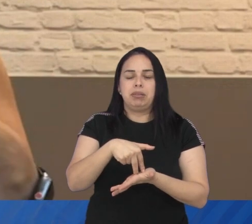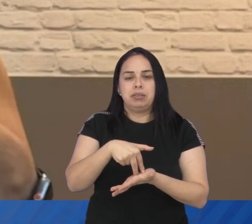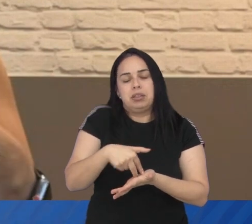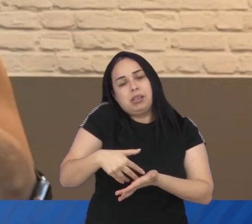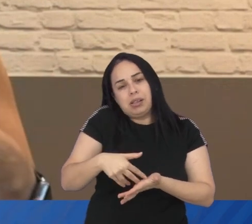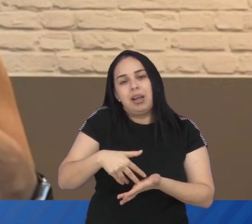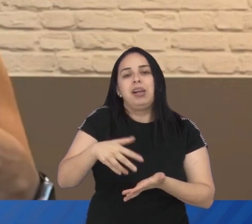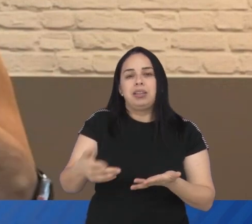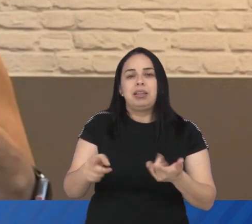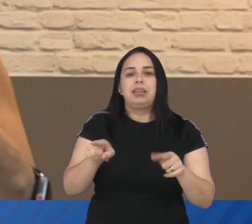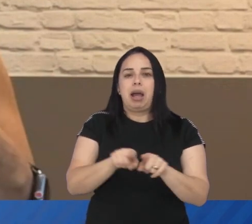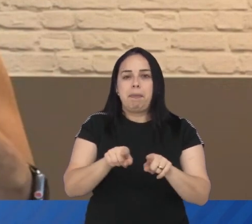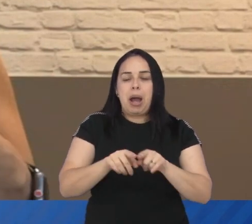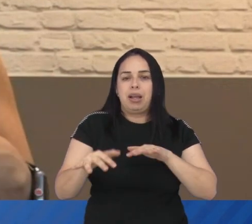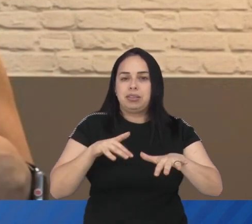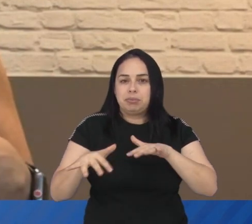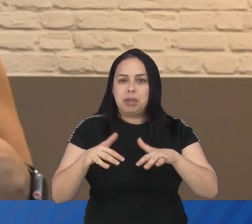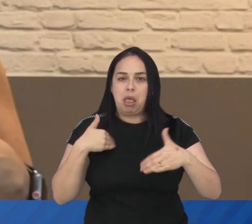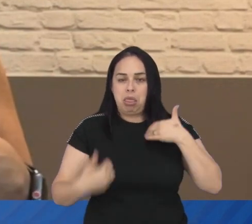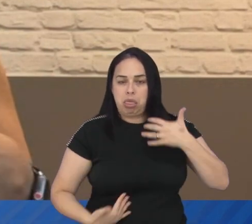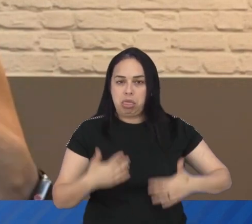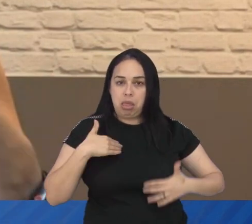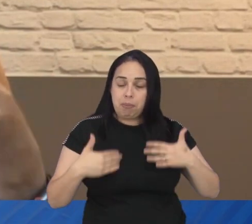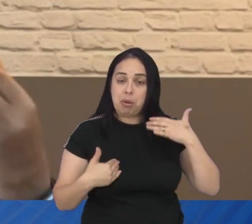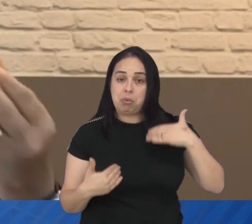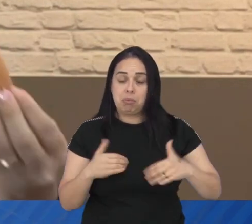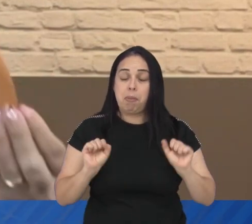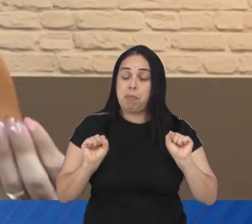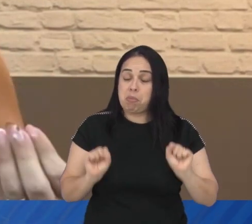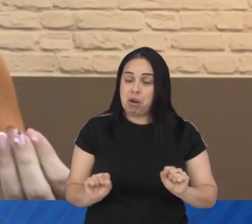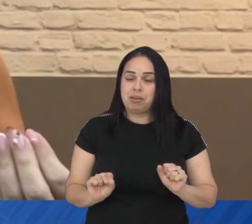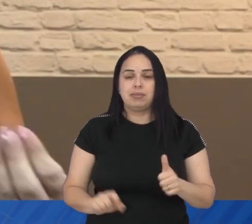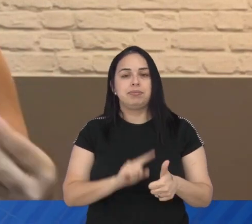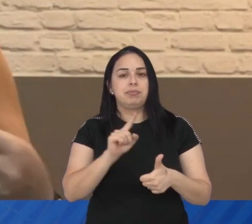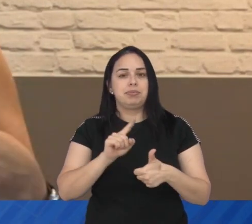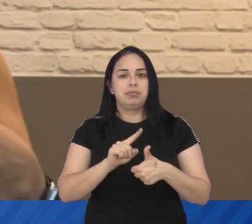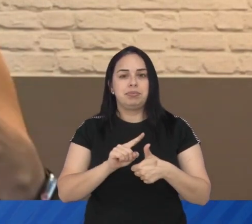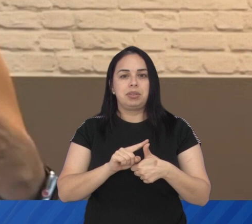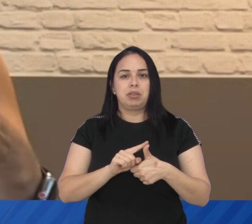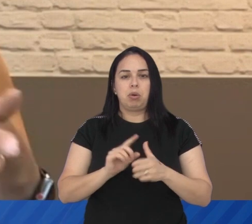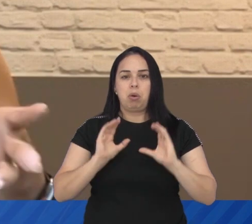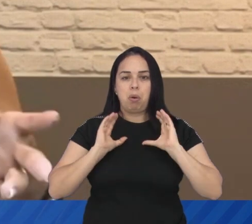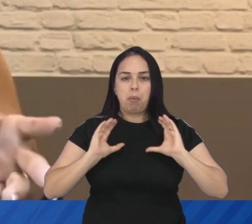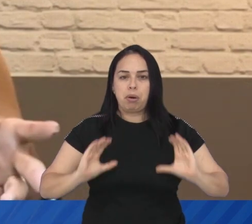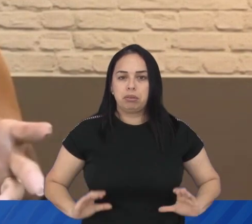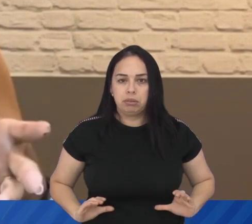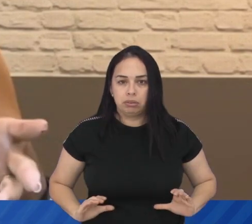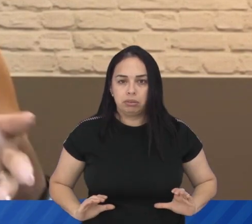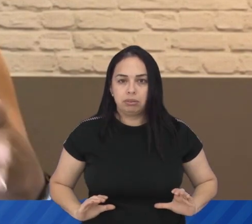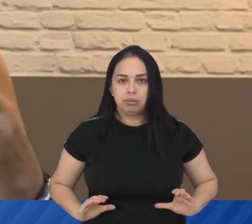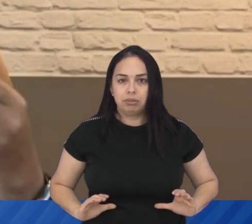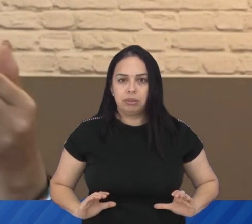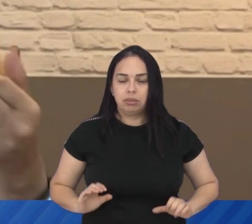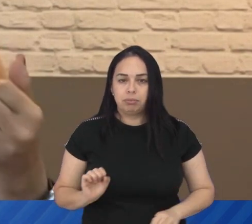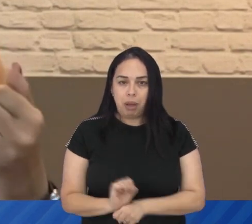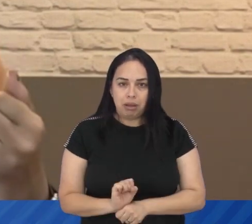ou espasmos localizados em um dos membros ou de um lado do corpo, parada do